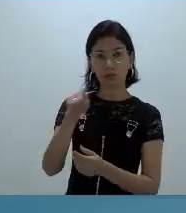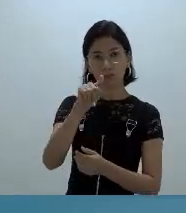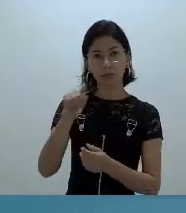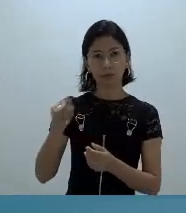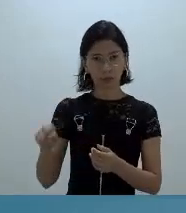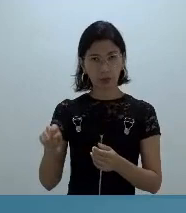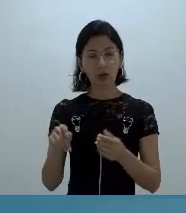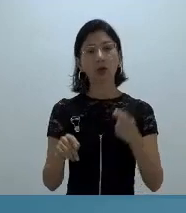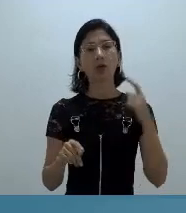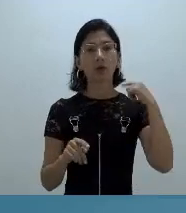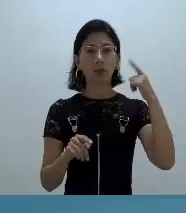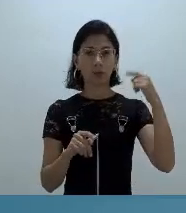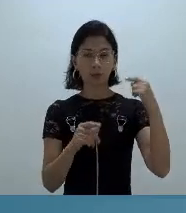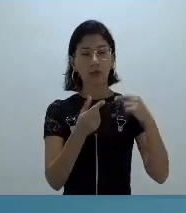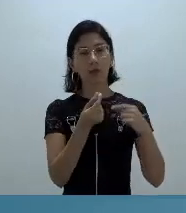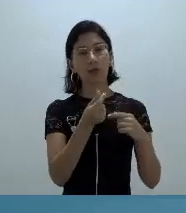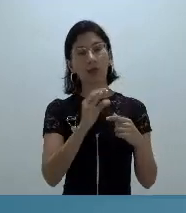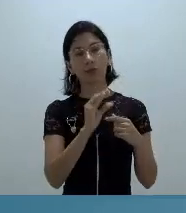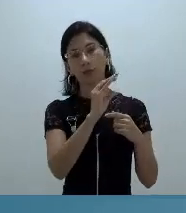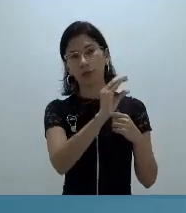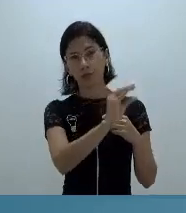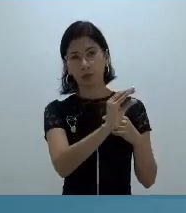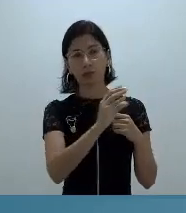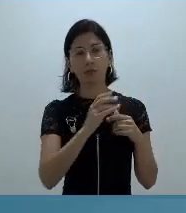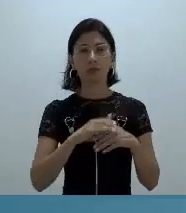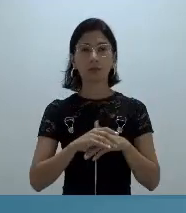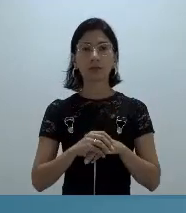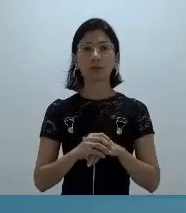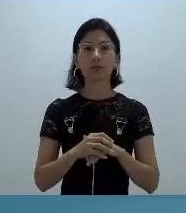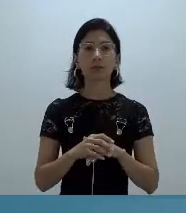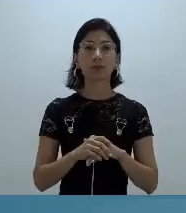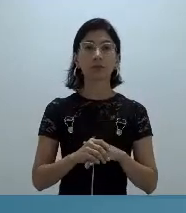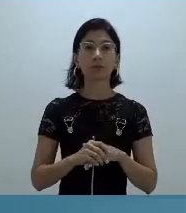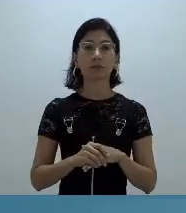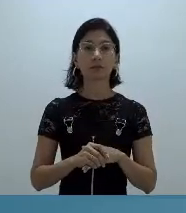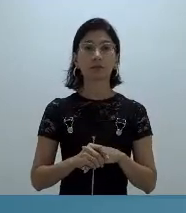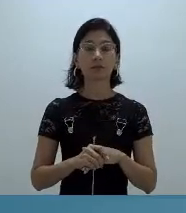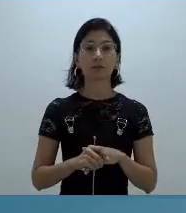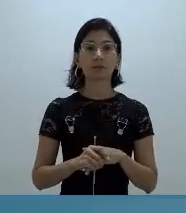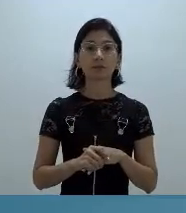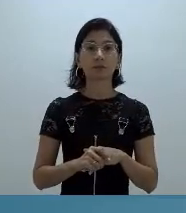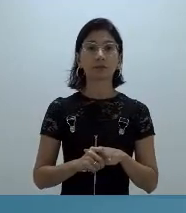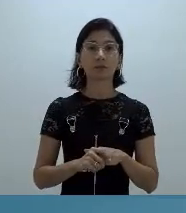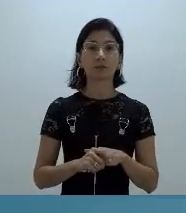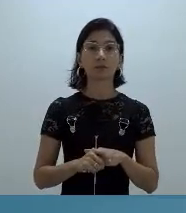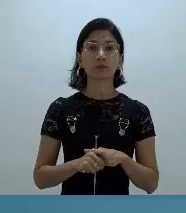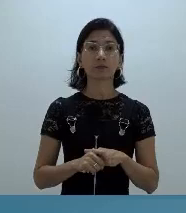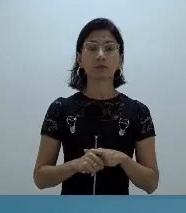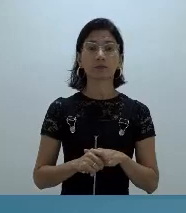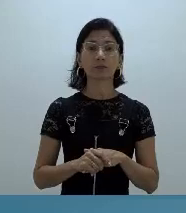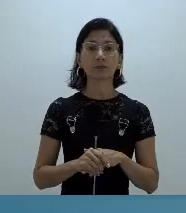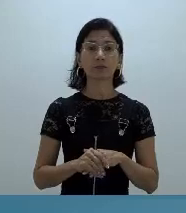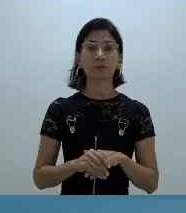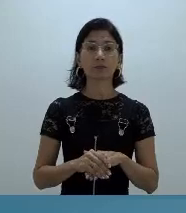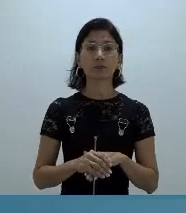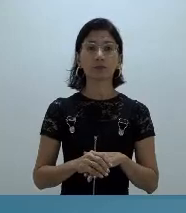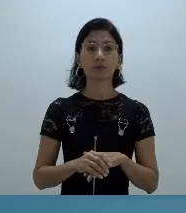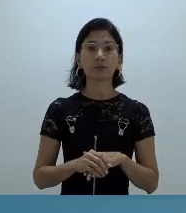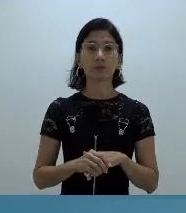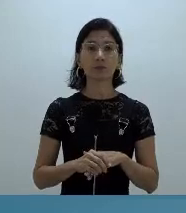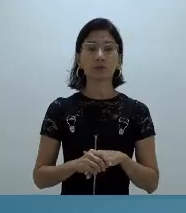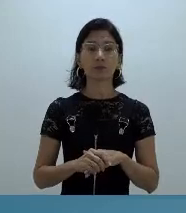acolhimento parcial. A exigência para a condenação de honorários advocatícios é a extinção do